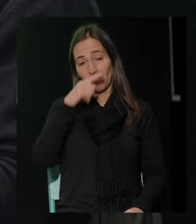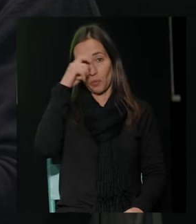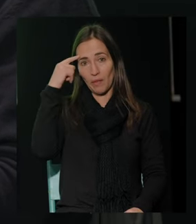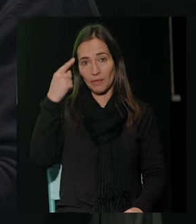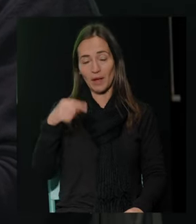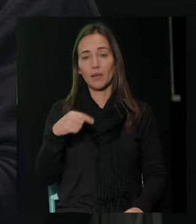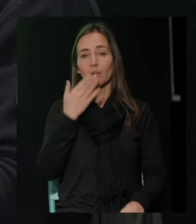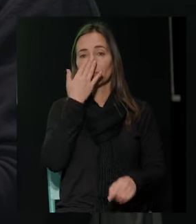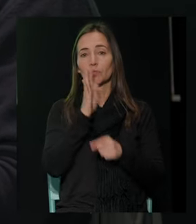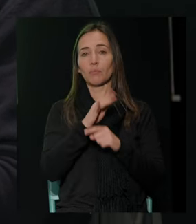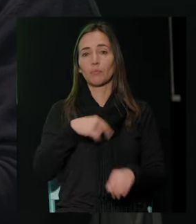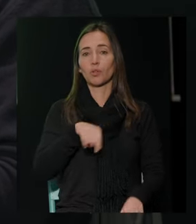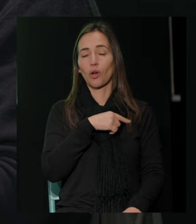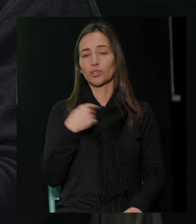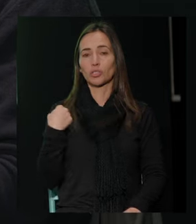tínhamos